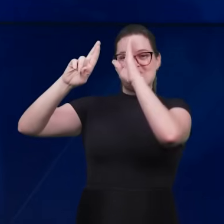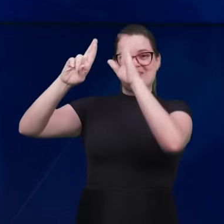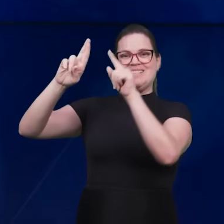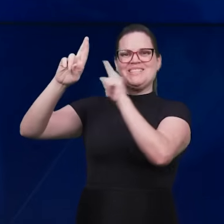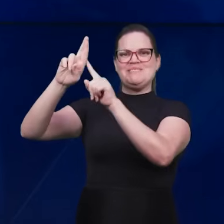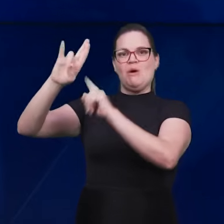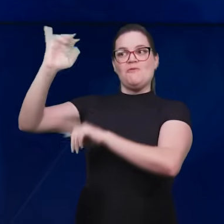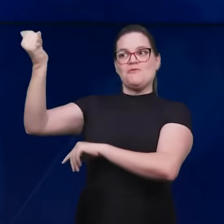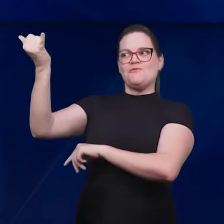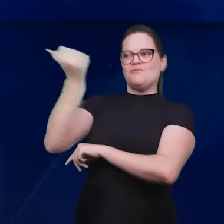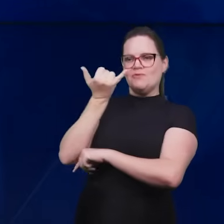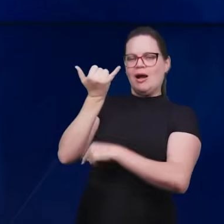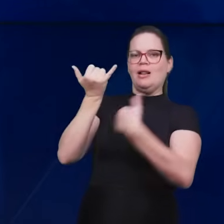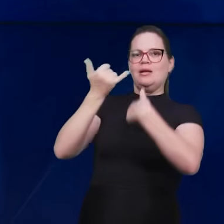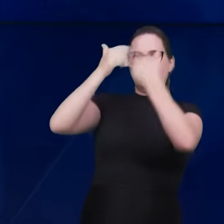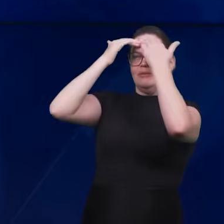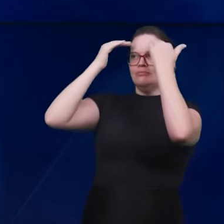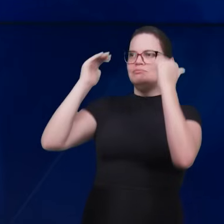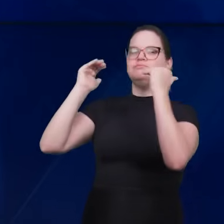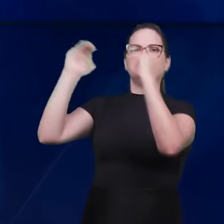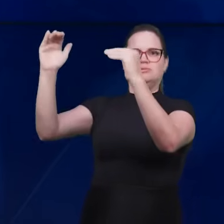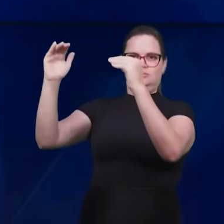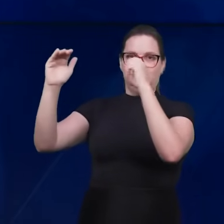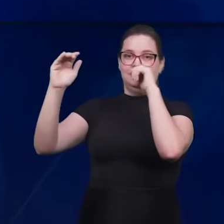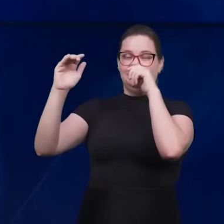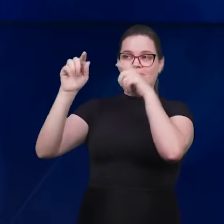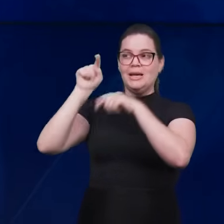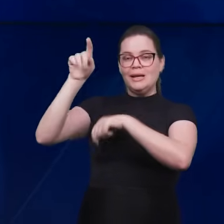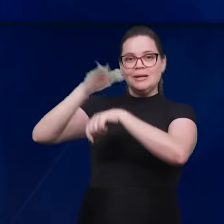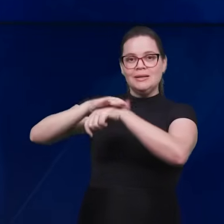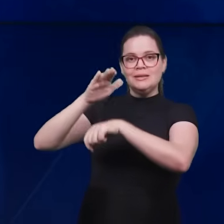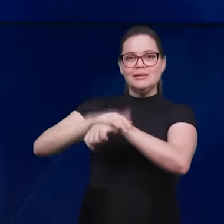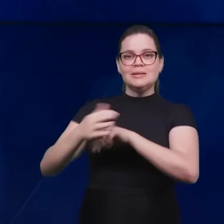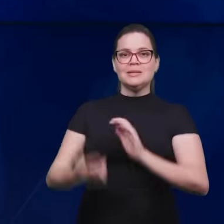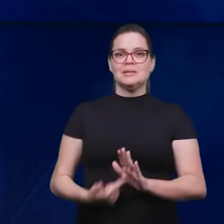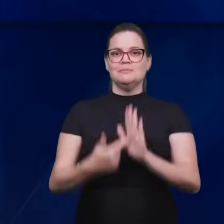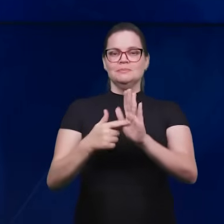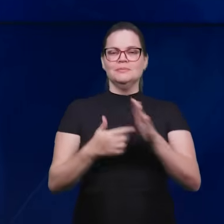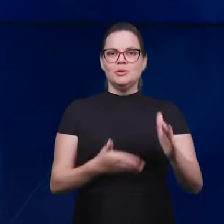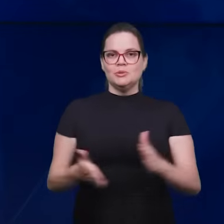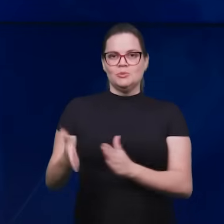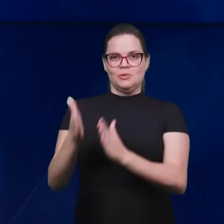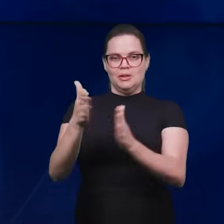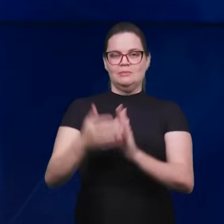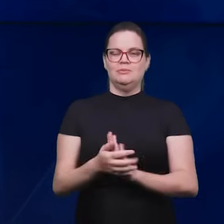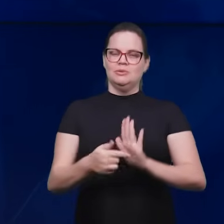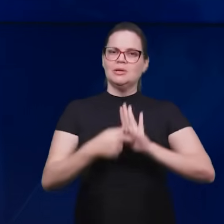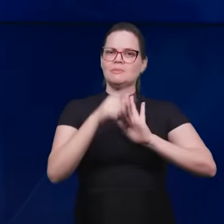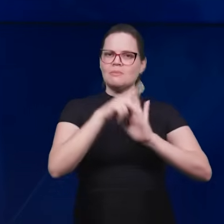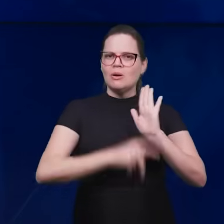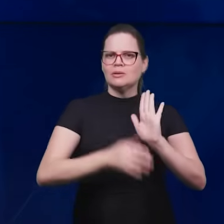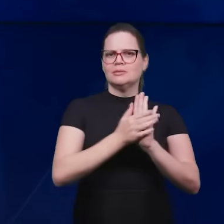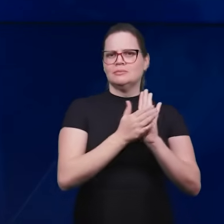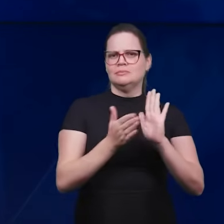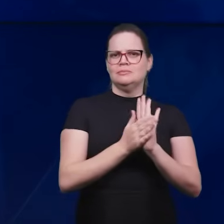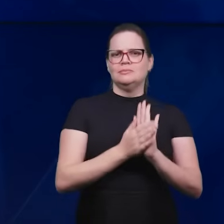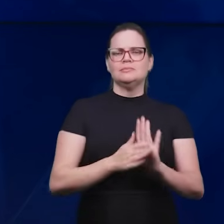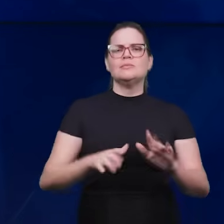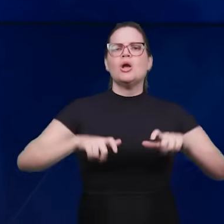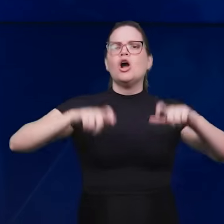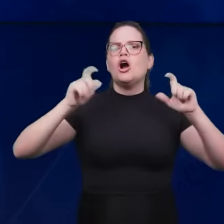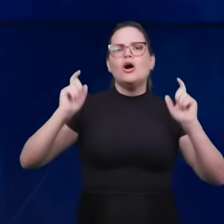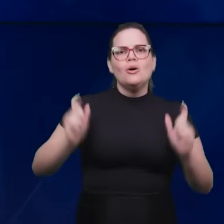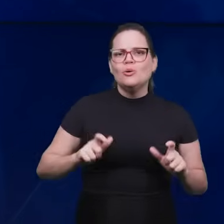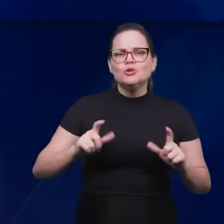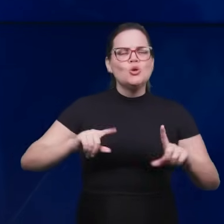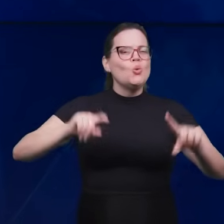frente. A direção é dele, o caminho é ele. Ele que traça o projeto, ele que define o